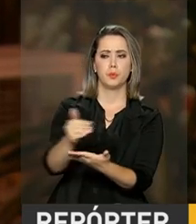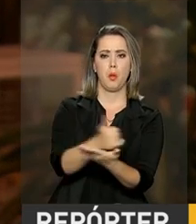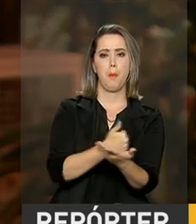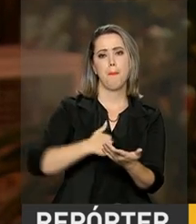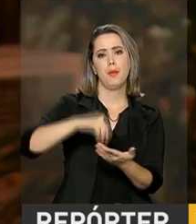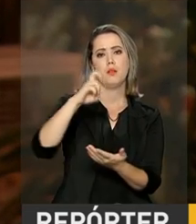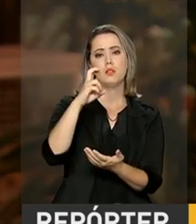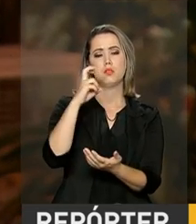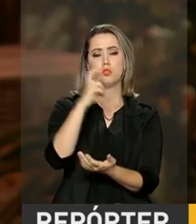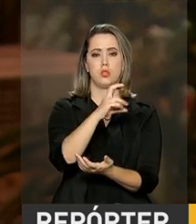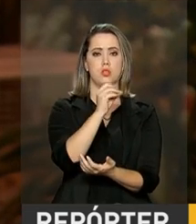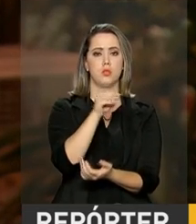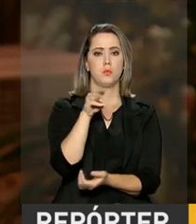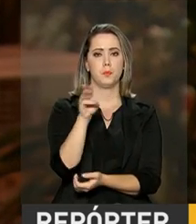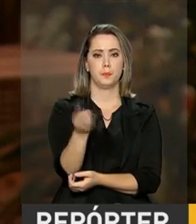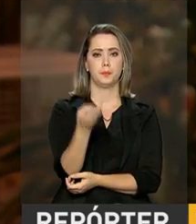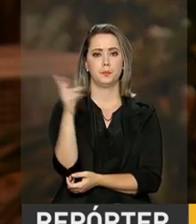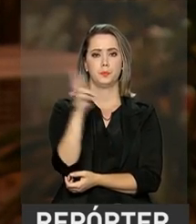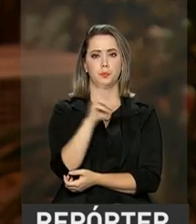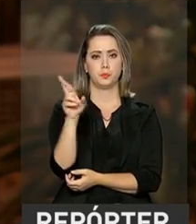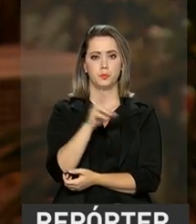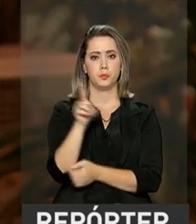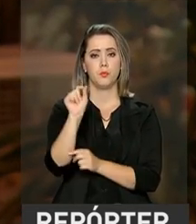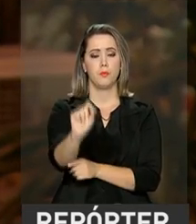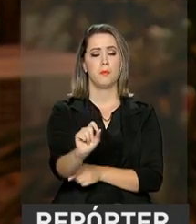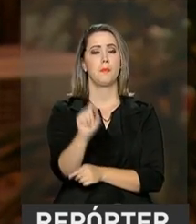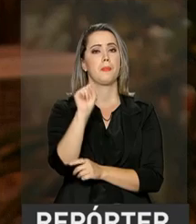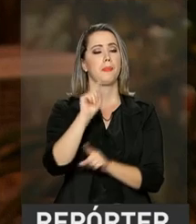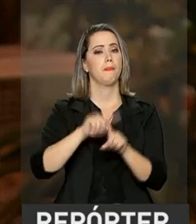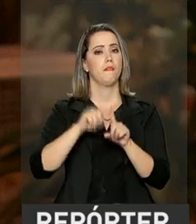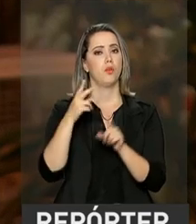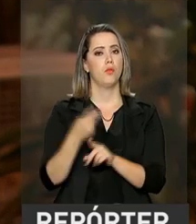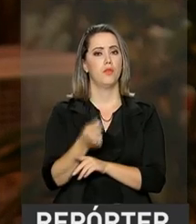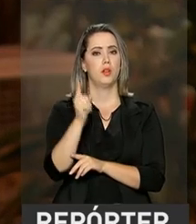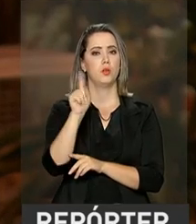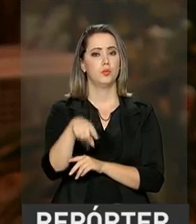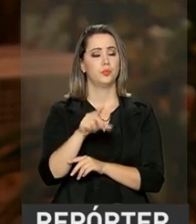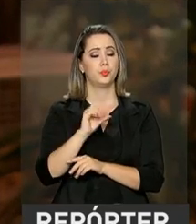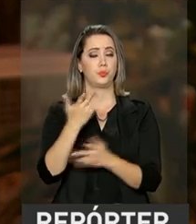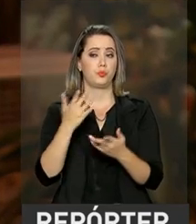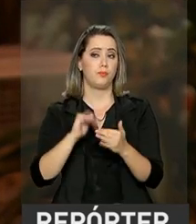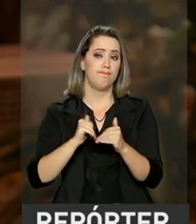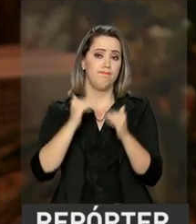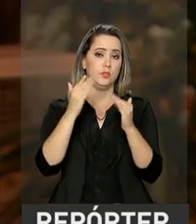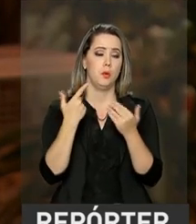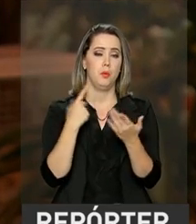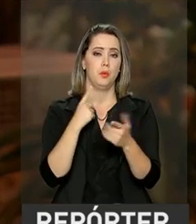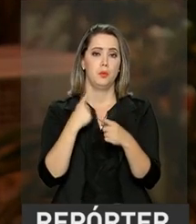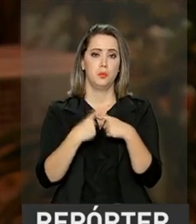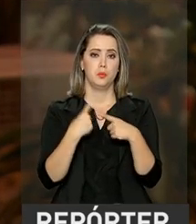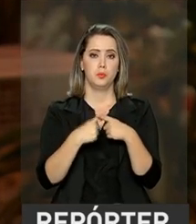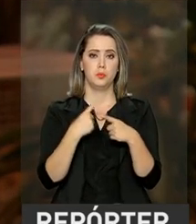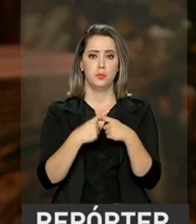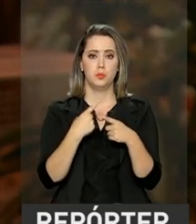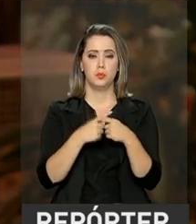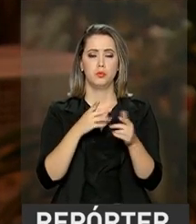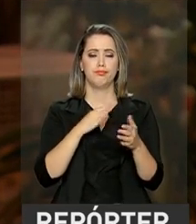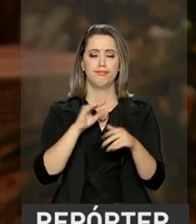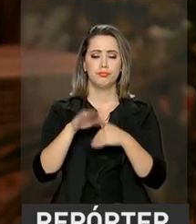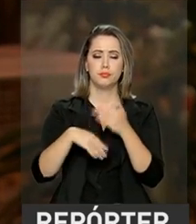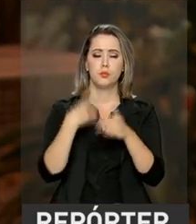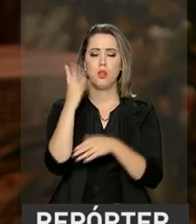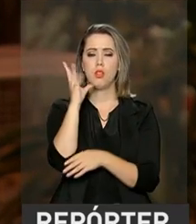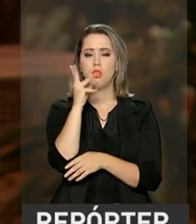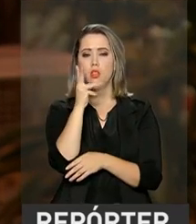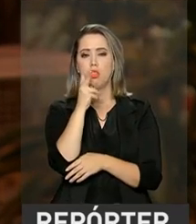r50 milhões de aos cofres públicos o valor só não é maior porque um processo de execução fiscal leva em média